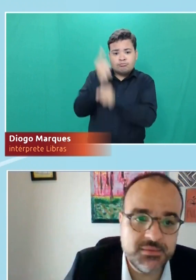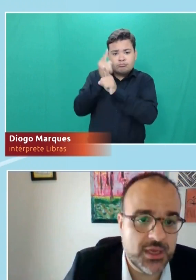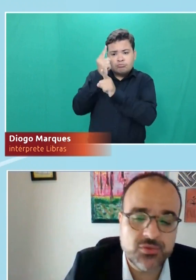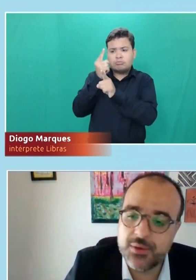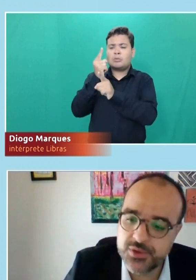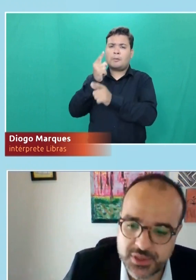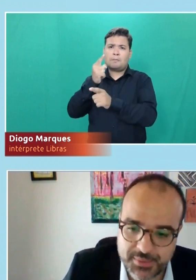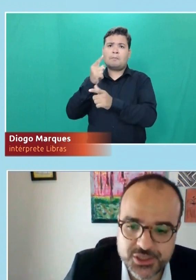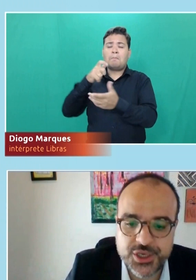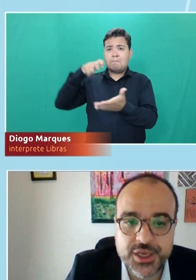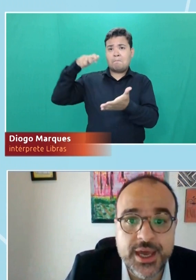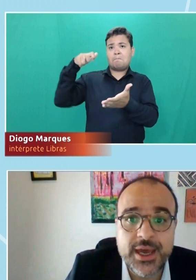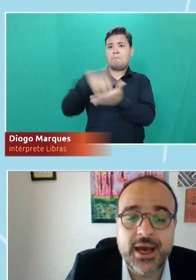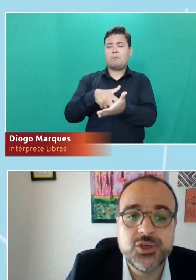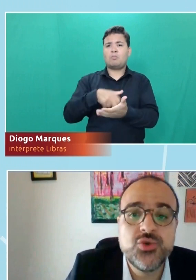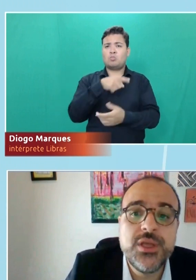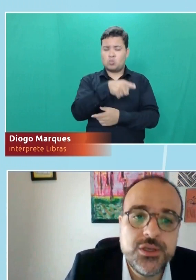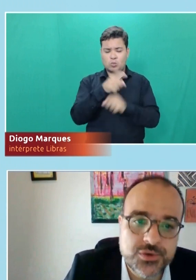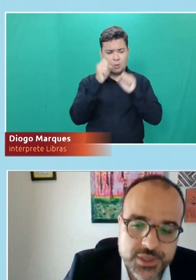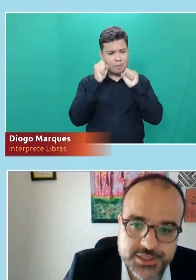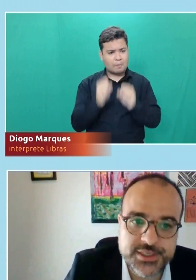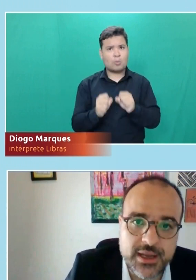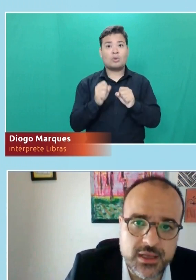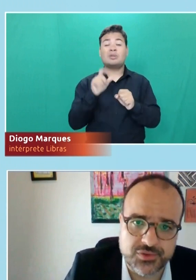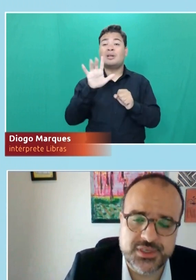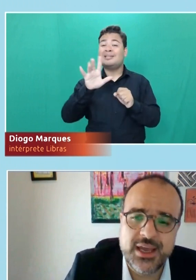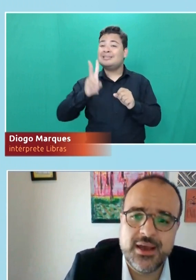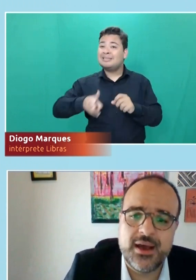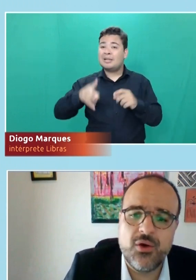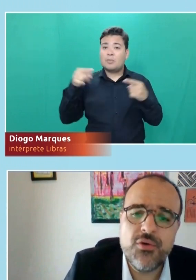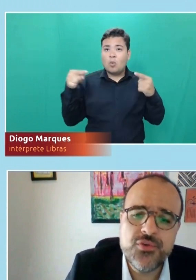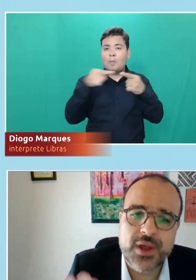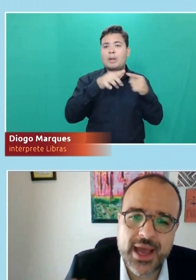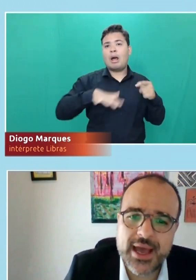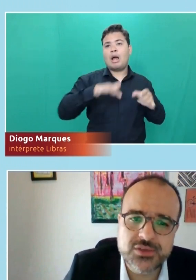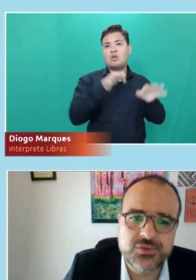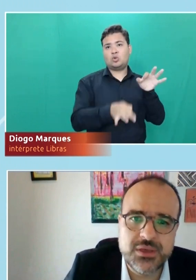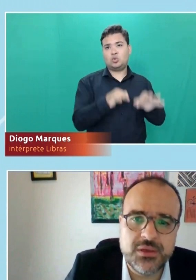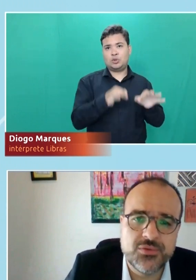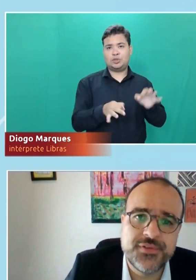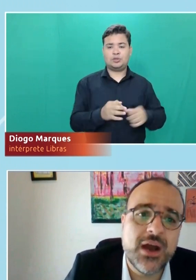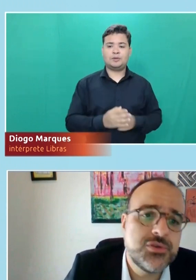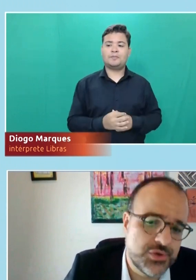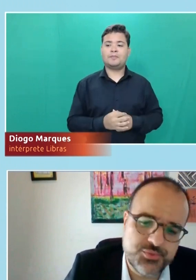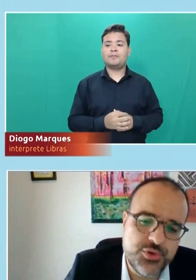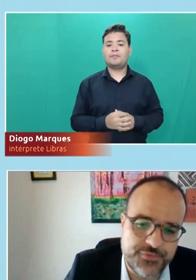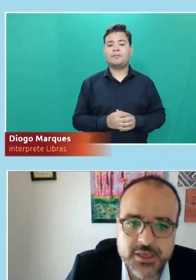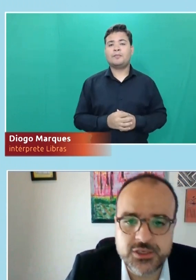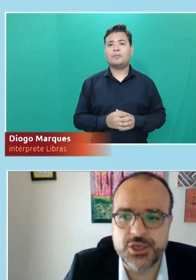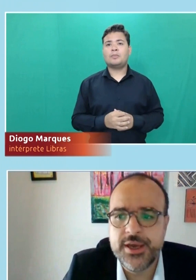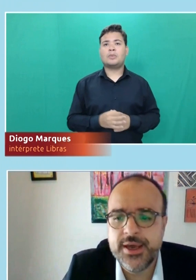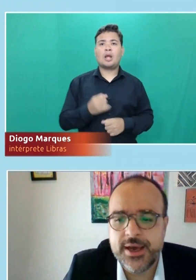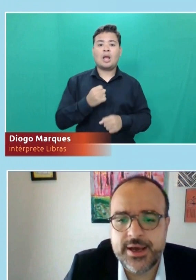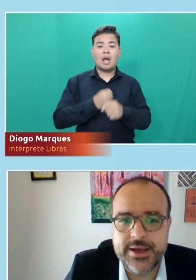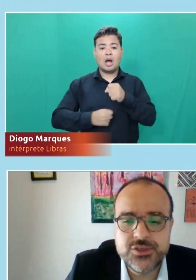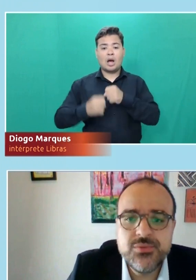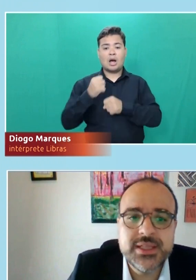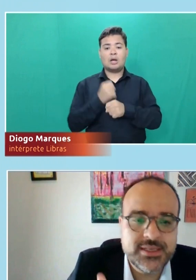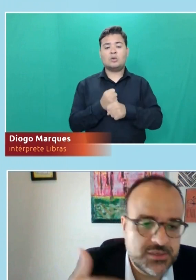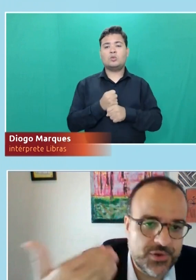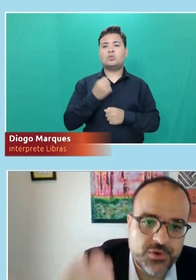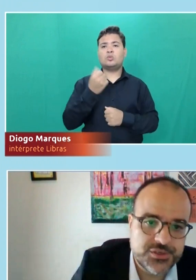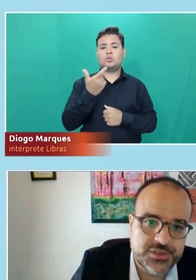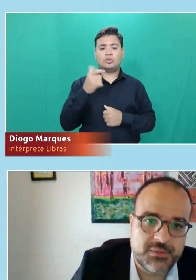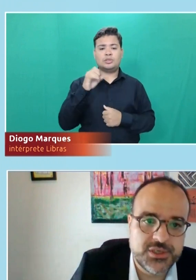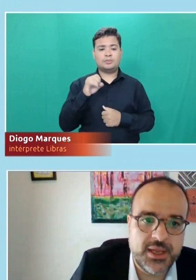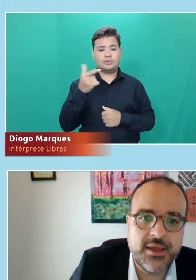e o esclarecimento absolutamente jurídico desses delitos. Houve um caso, no final de 2020, de